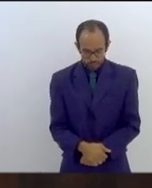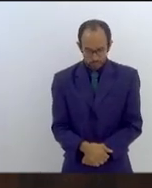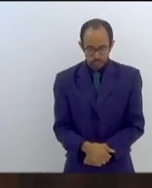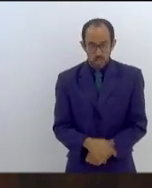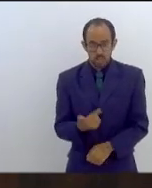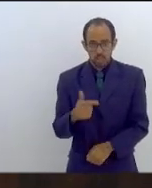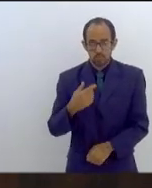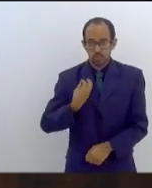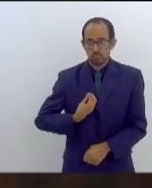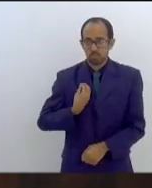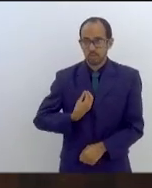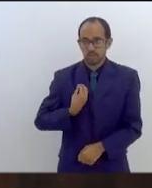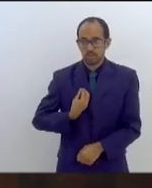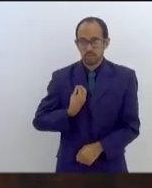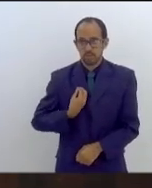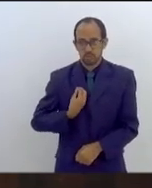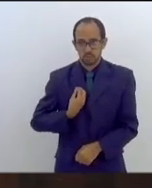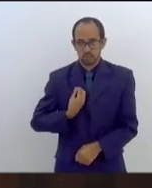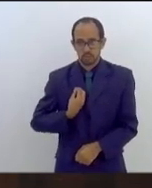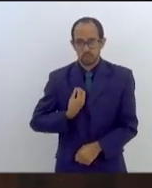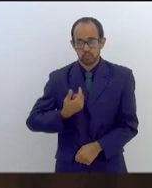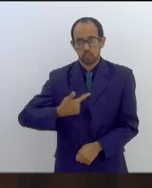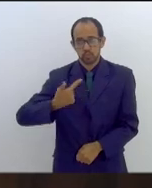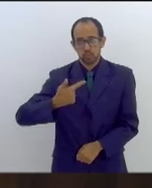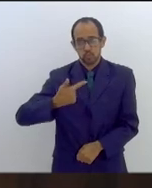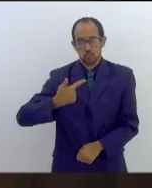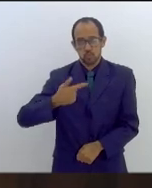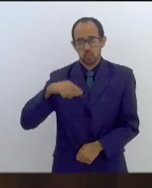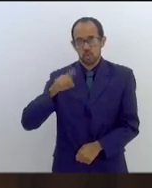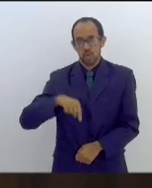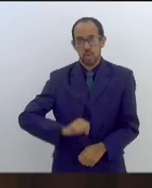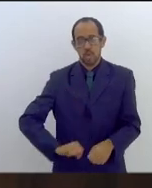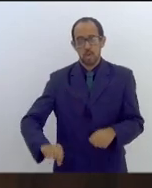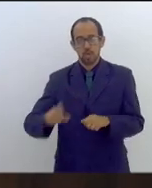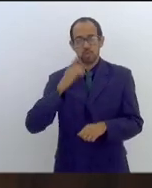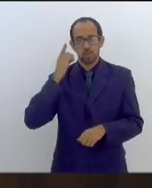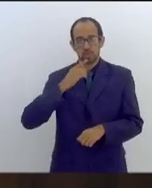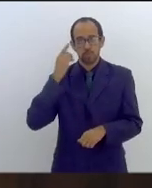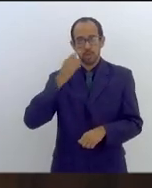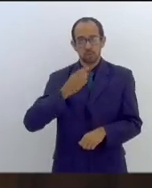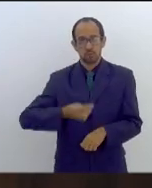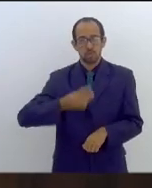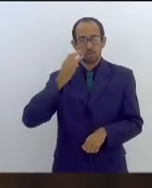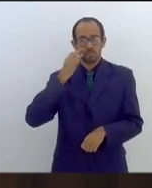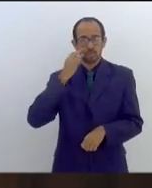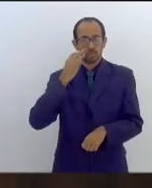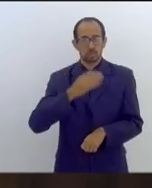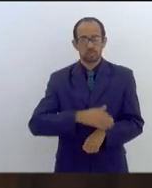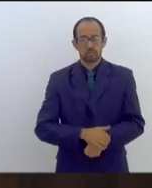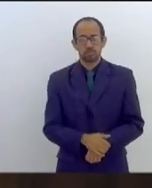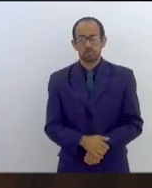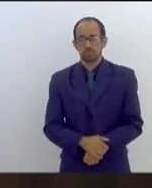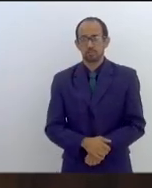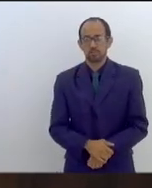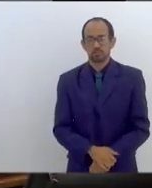Não estando presente, segundo orador inscrito é o nobre deputado Valdeque Carneiro.